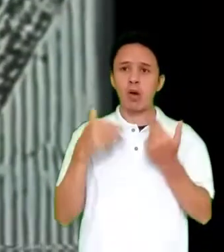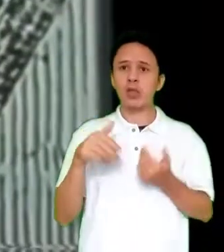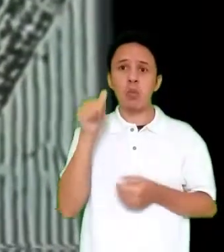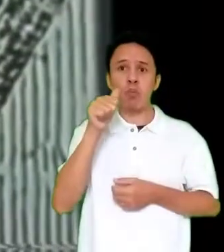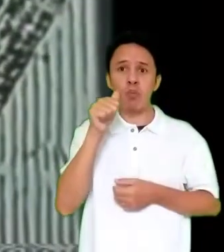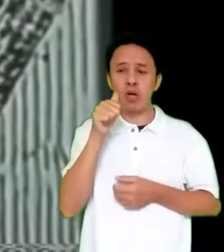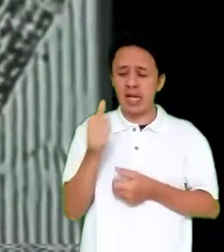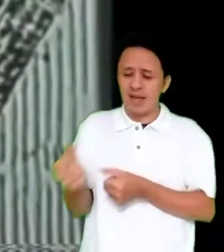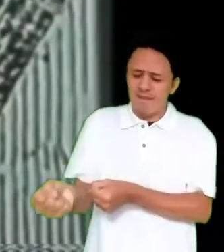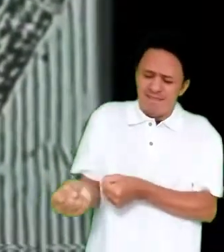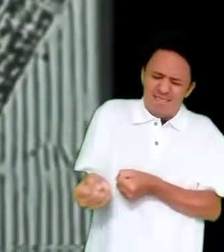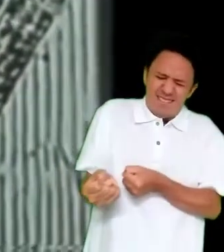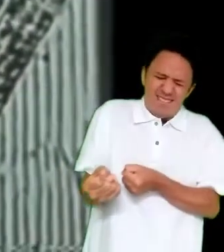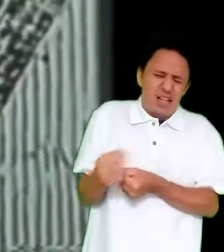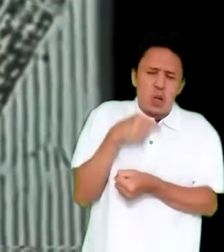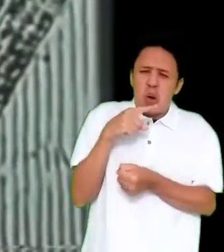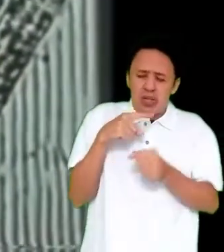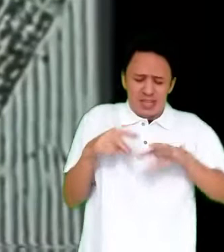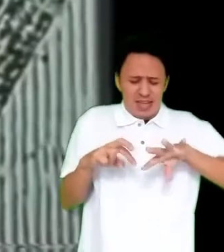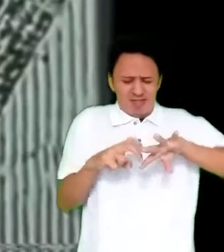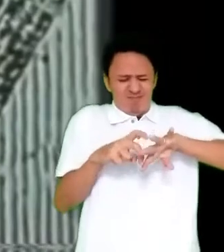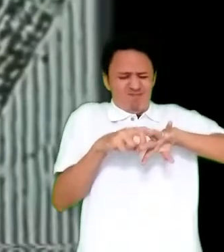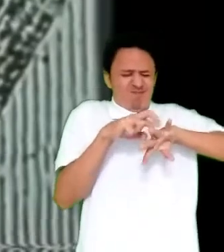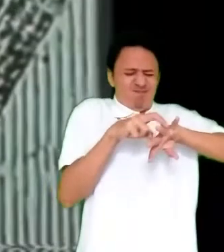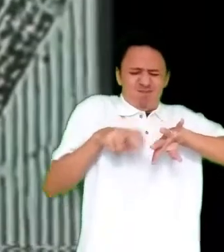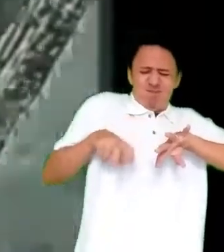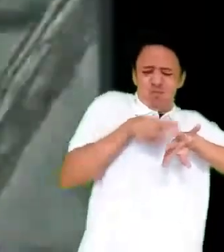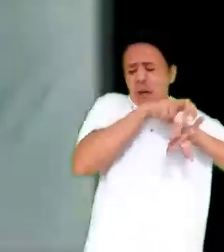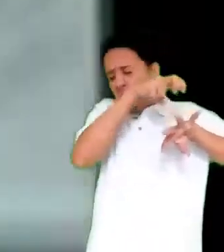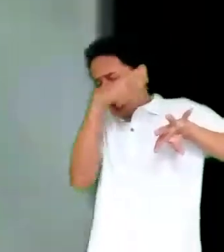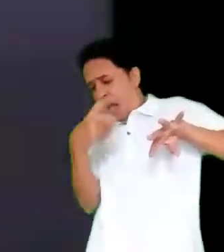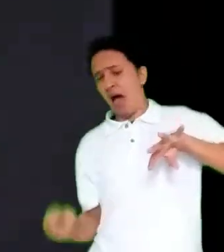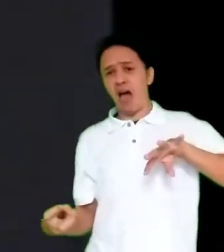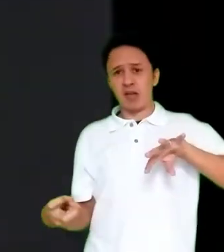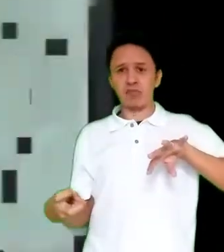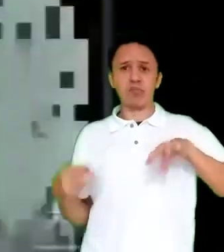É comum as mulheres largarem a carga e caírem da escada.